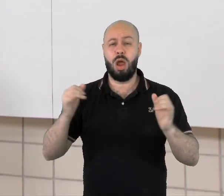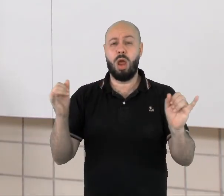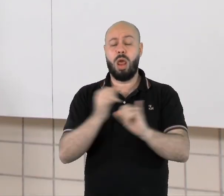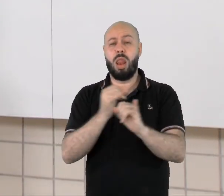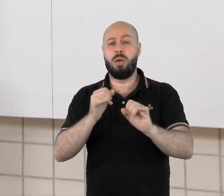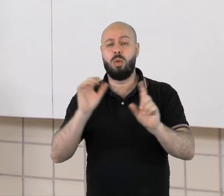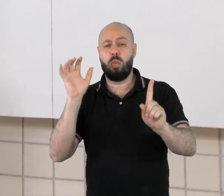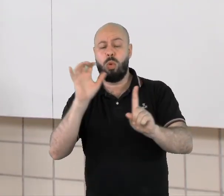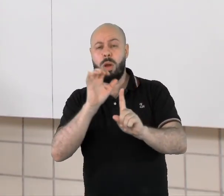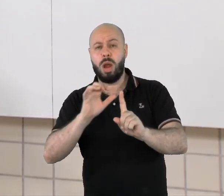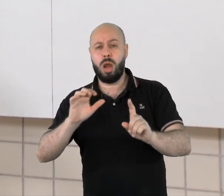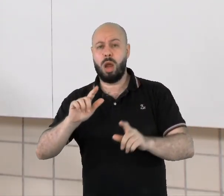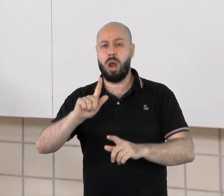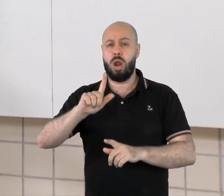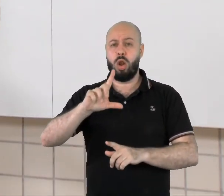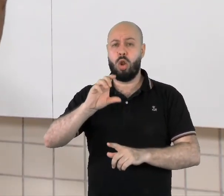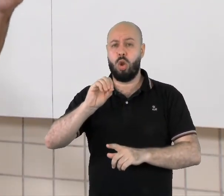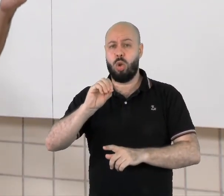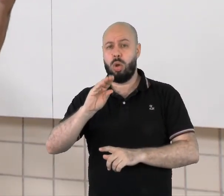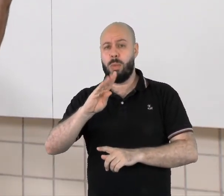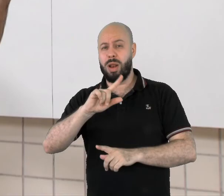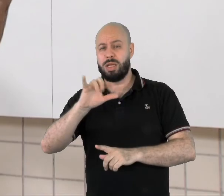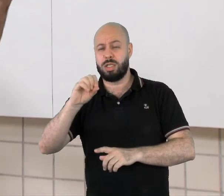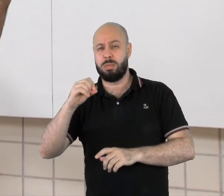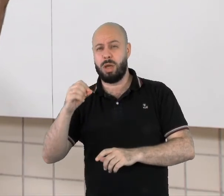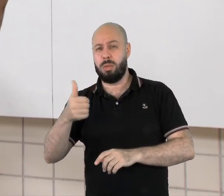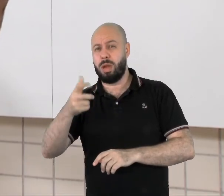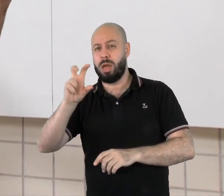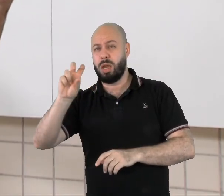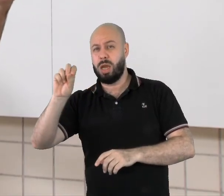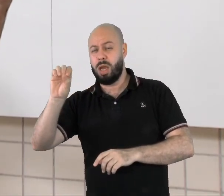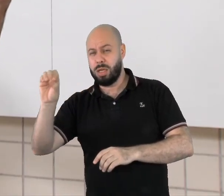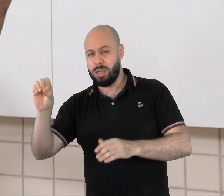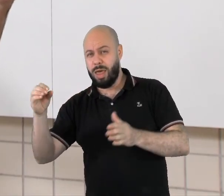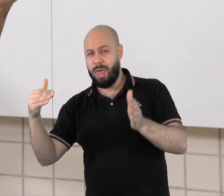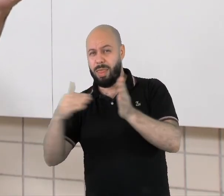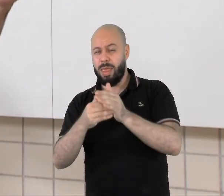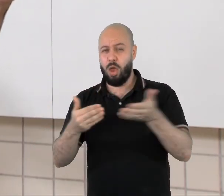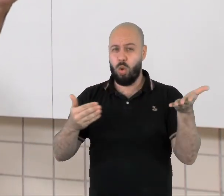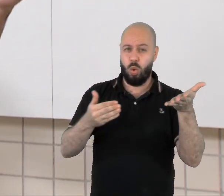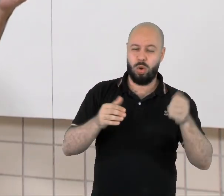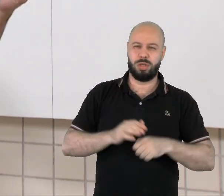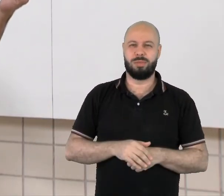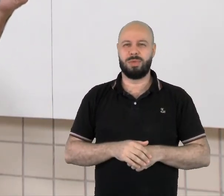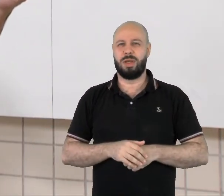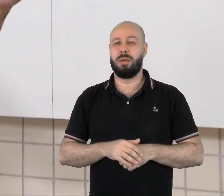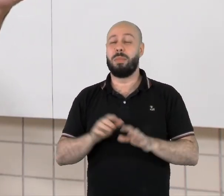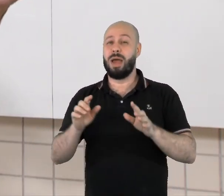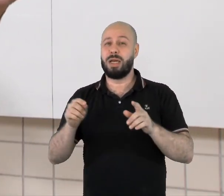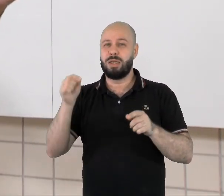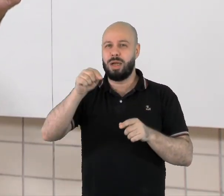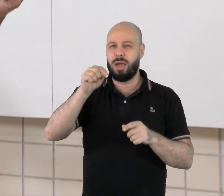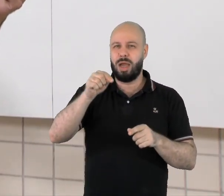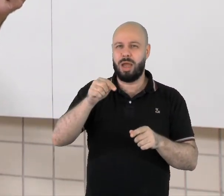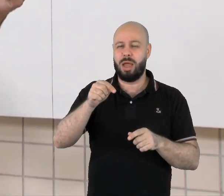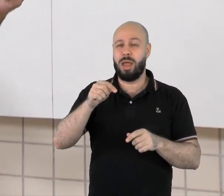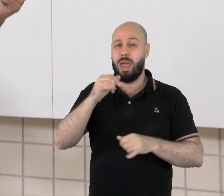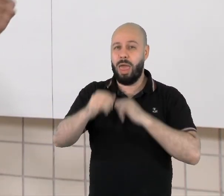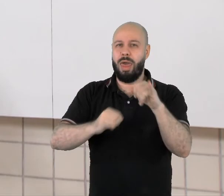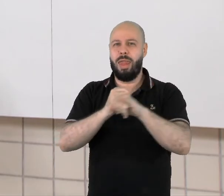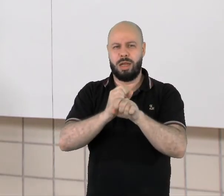a globalização, que vem de lá de 1500 até hoje, mas ela se torna muito importante depois da ferramenta que é chamada de